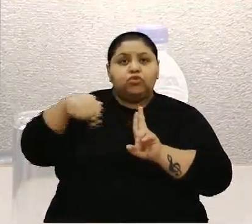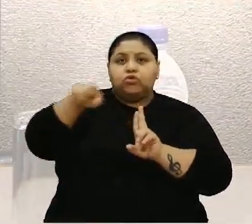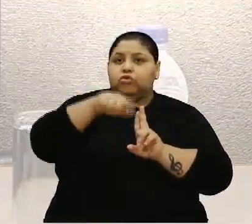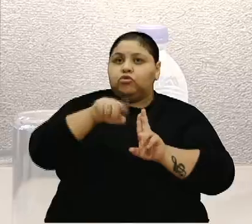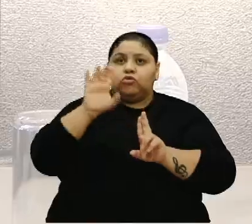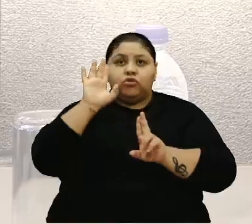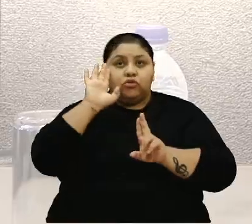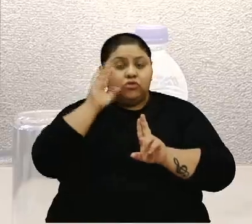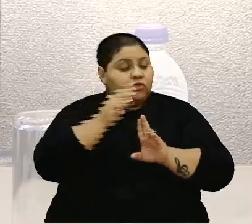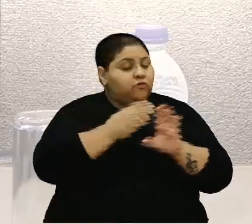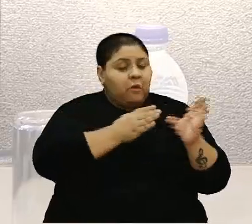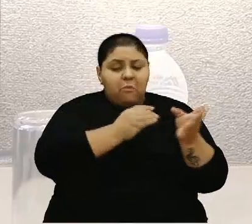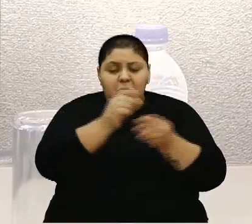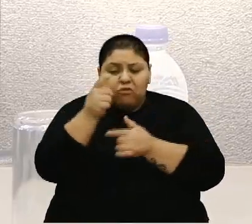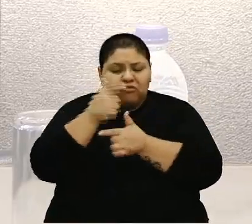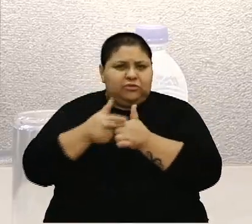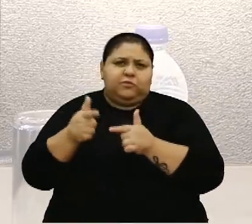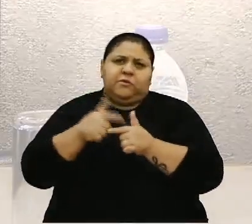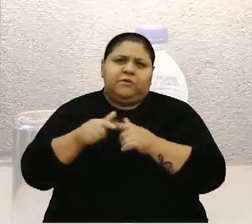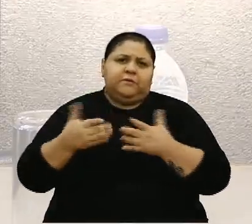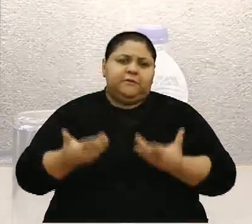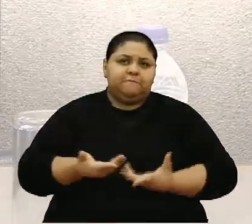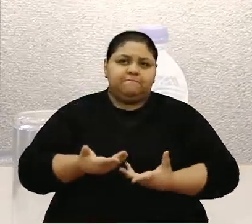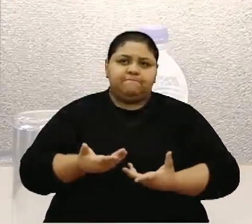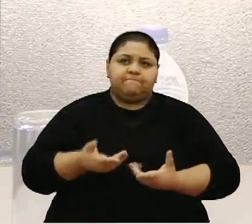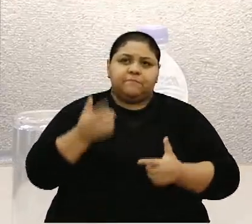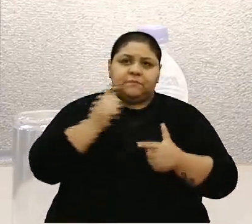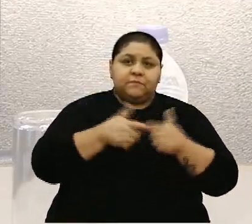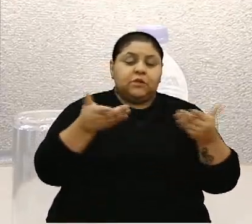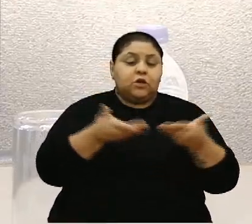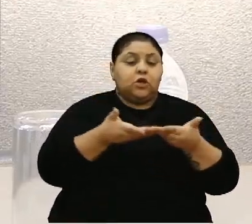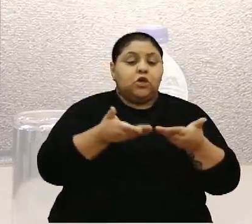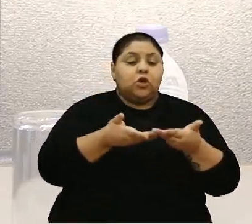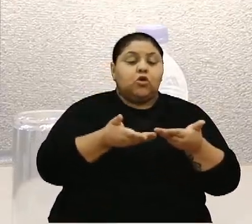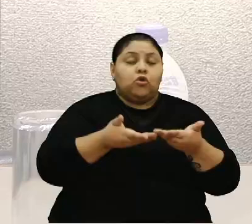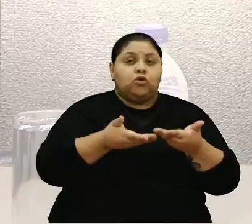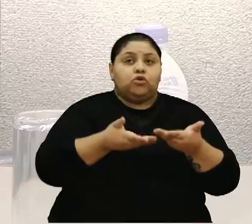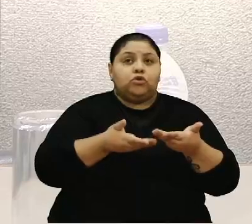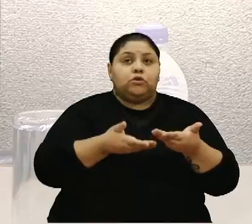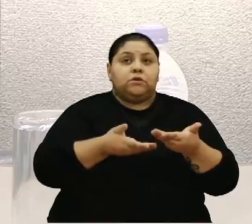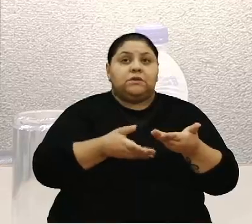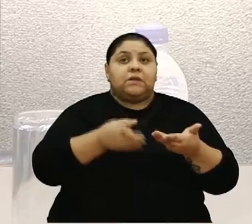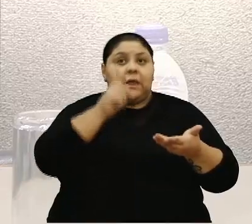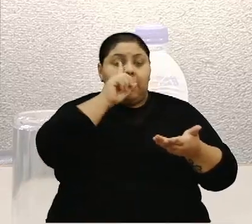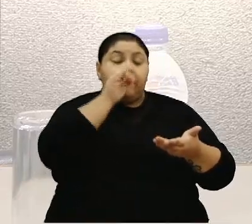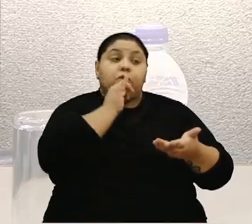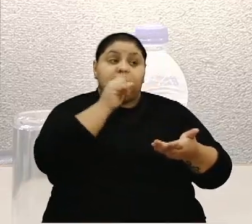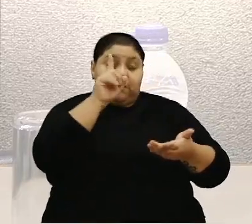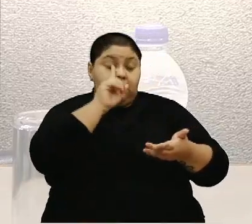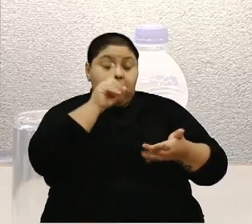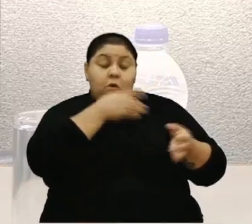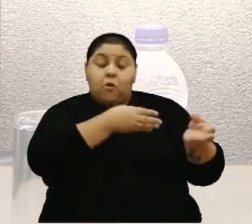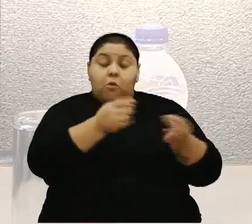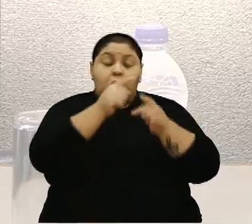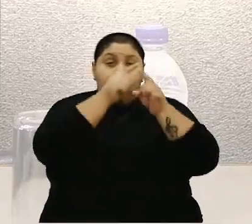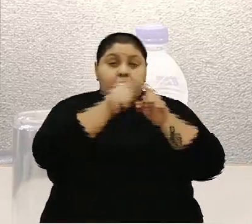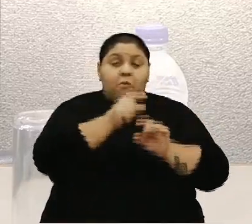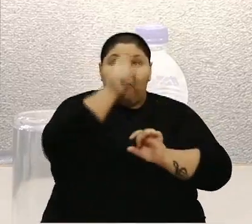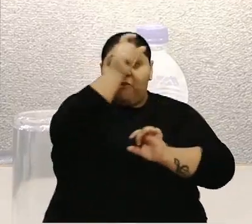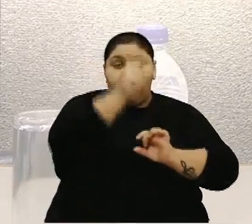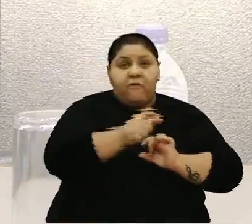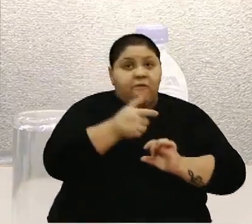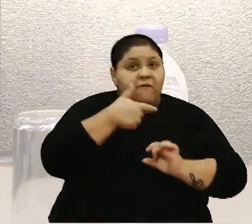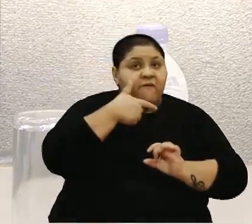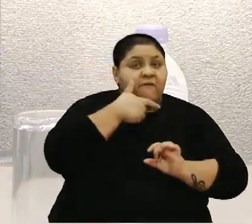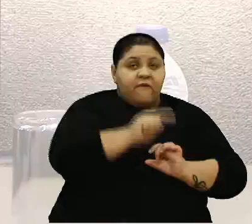resolveríamos uma montanha de coisa, porque hoje o que nem a senhora falou ali dessa mãe, né? Muitas vezes a pessoa não